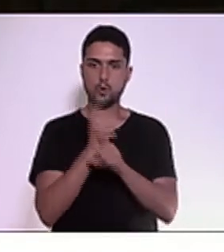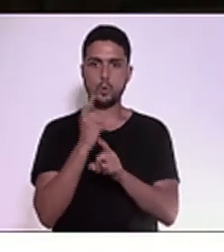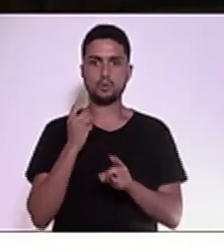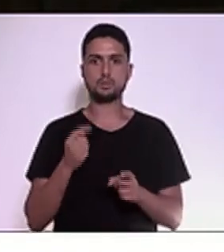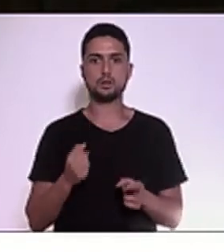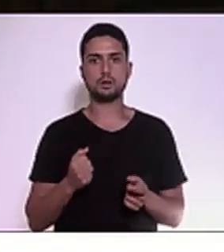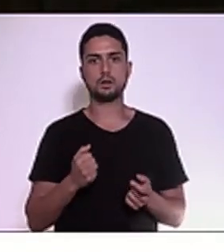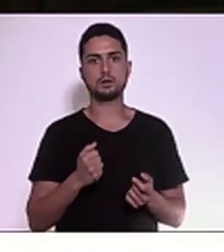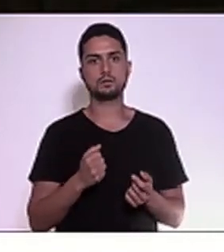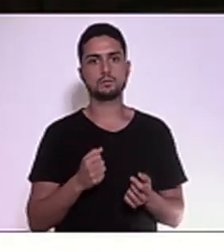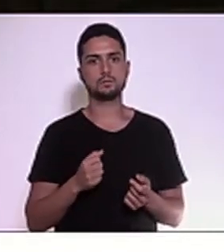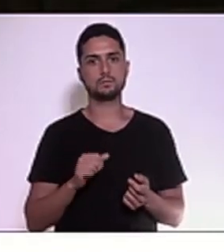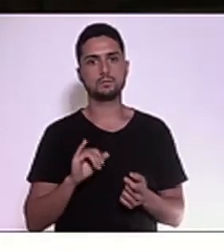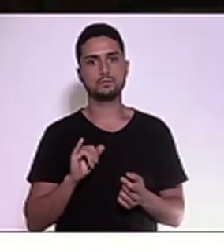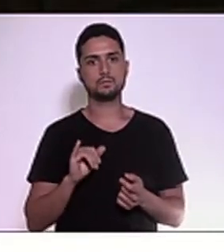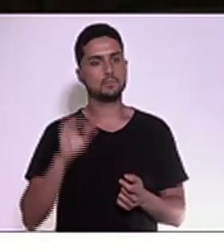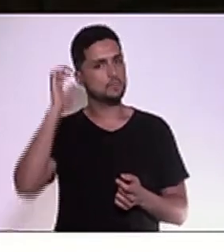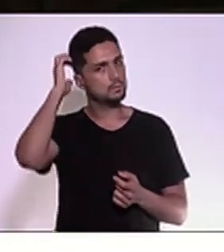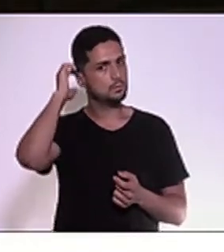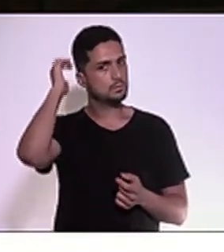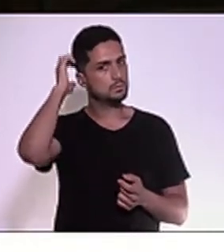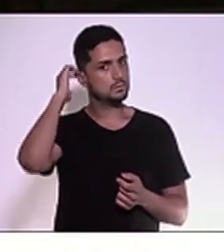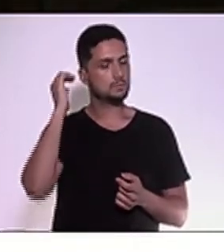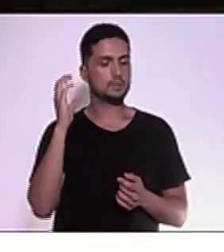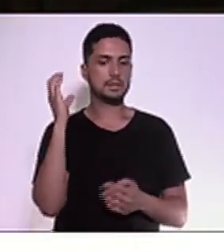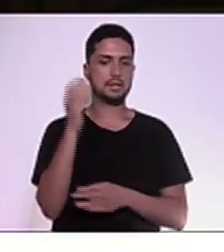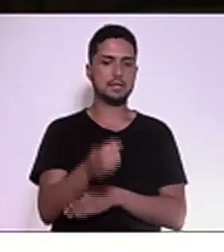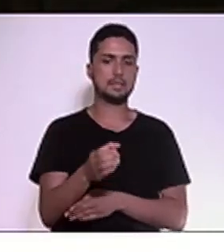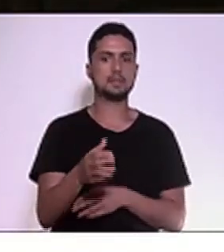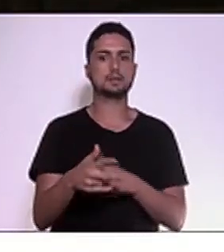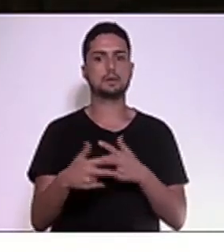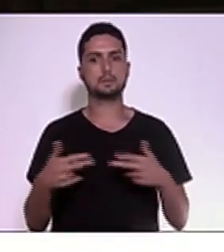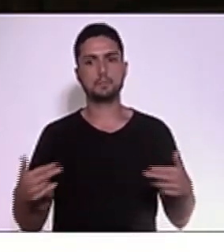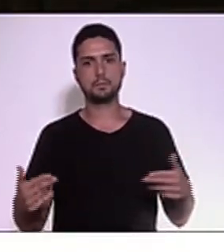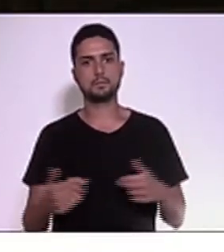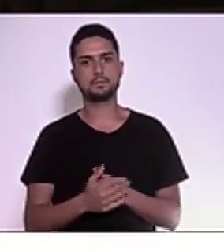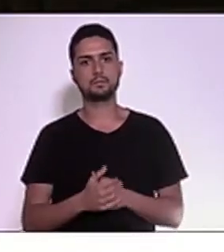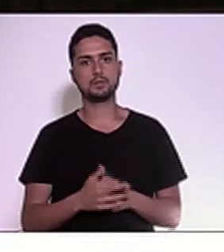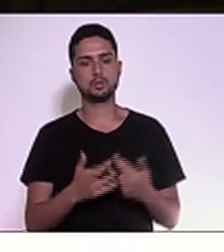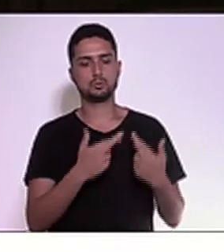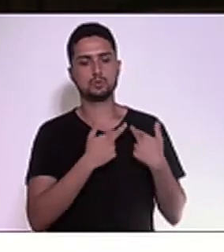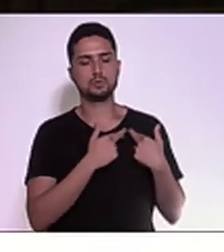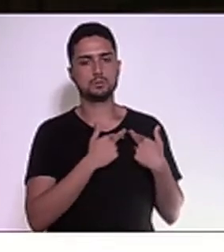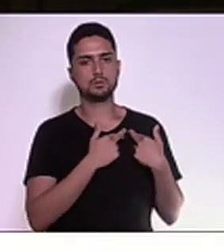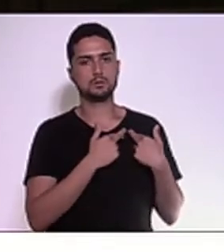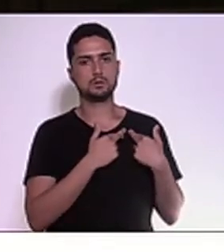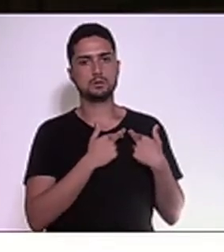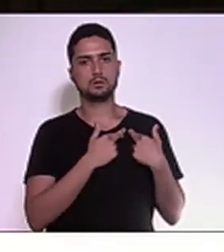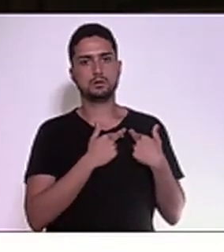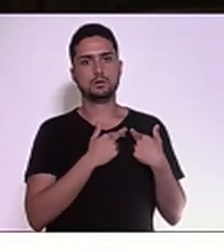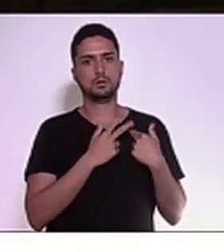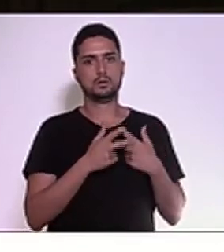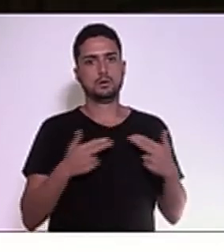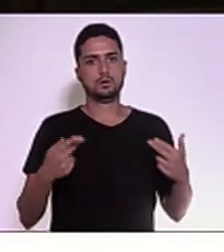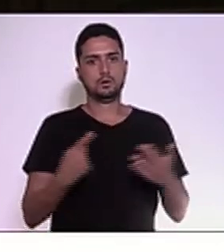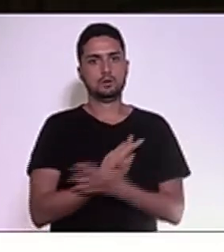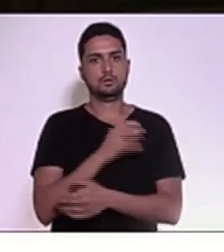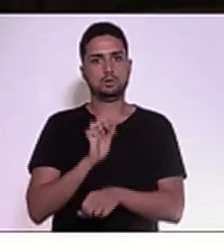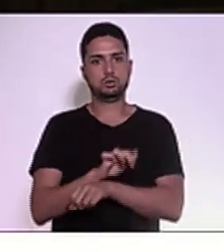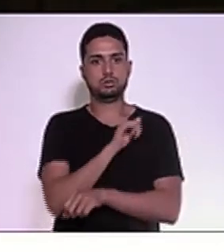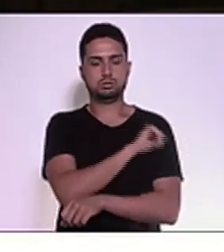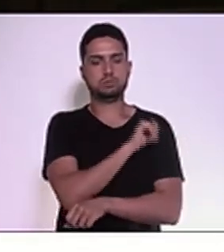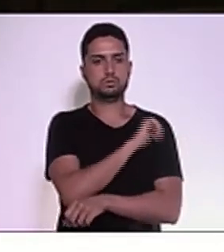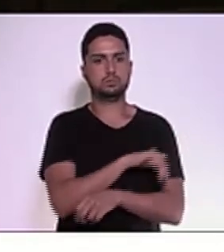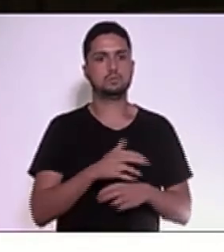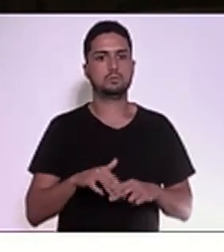ajuda em boa medida na elucidação de crimes, na elucidação da responsabilidade dos delitos cometidos no Estado. Por isso,